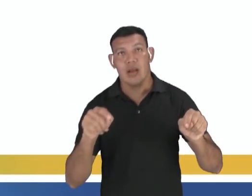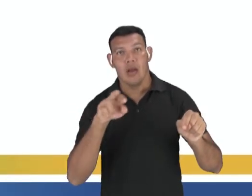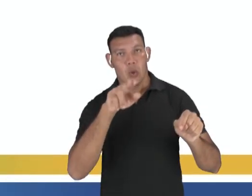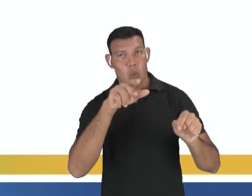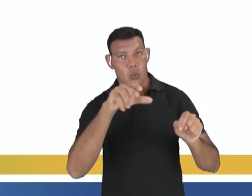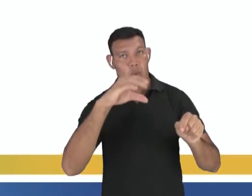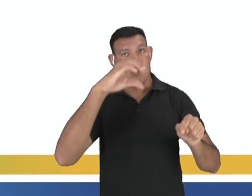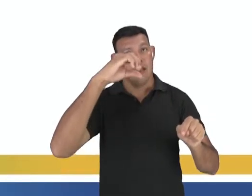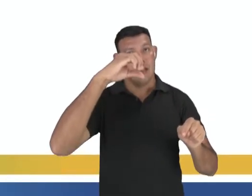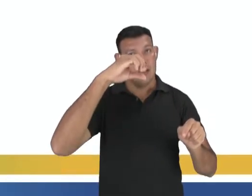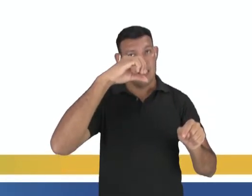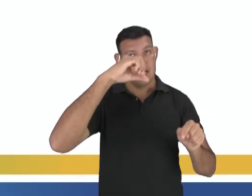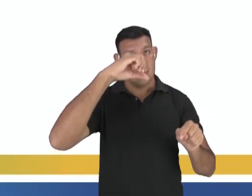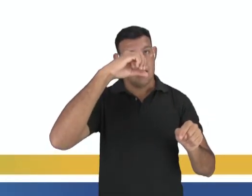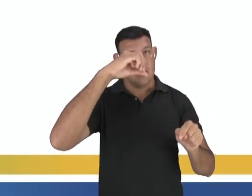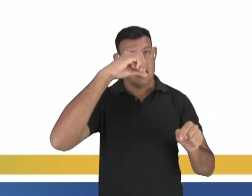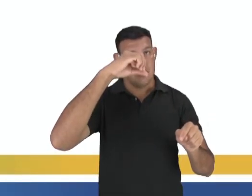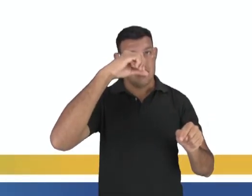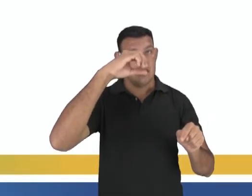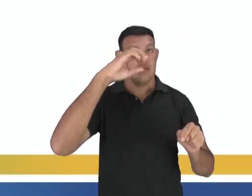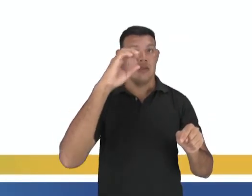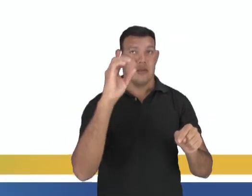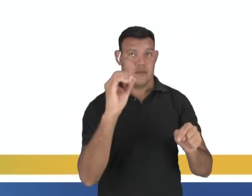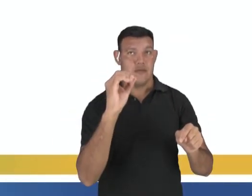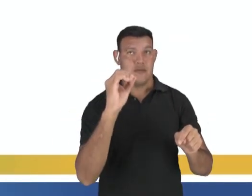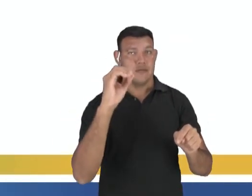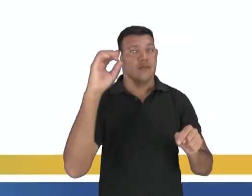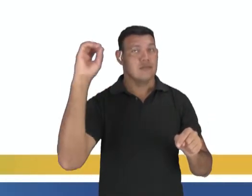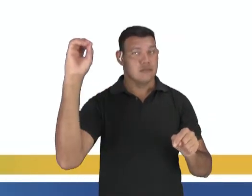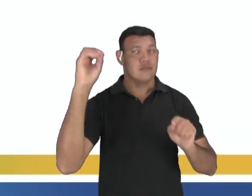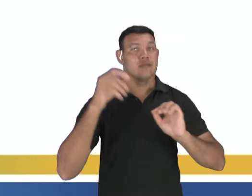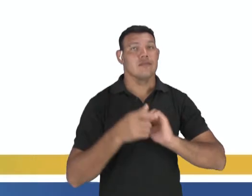área dele é dada pelo produto da largura pelo comprimento.